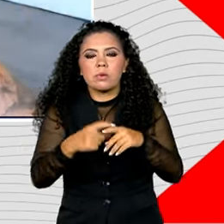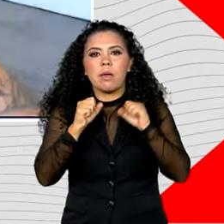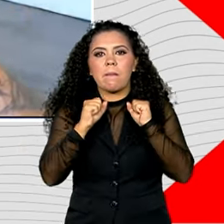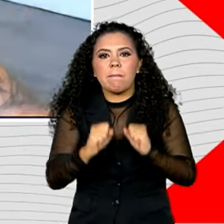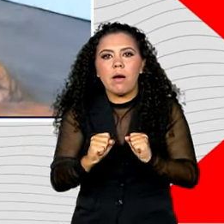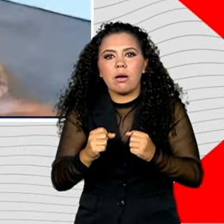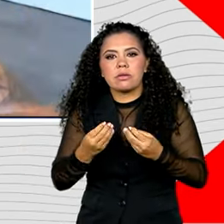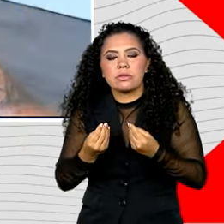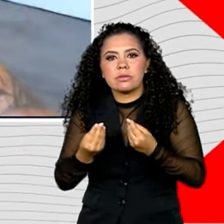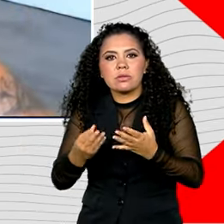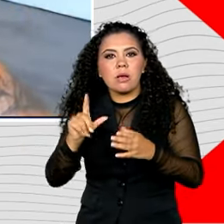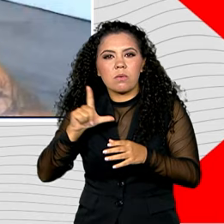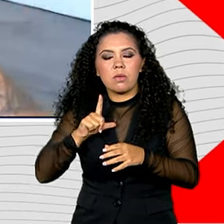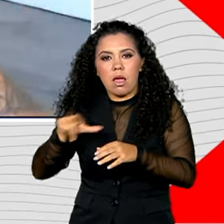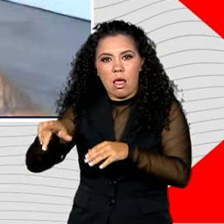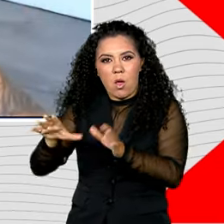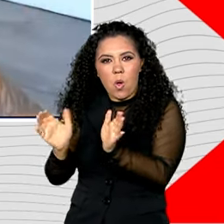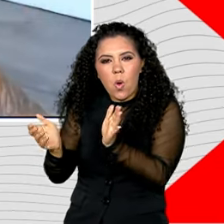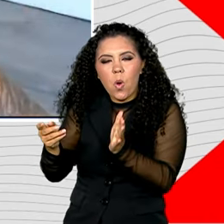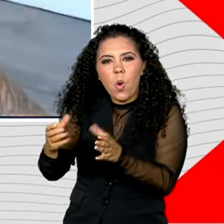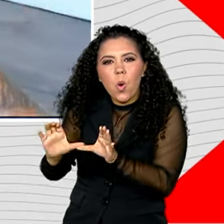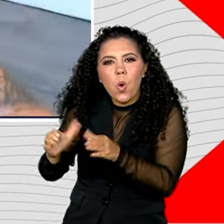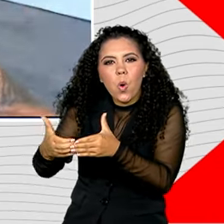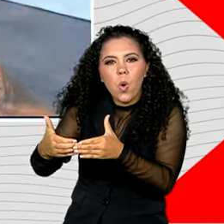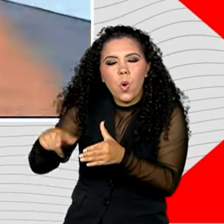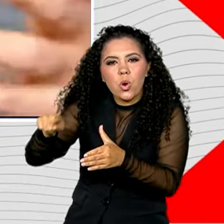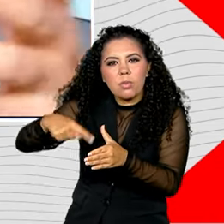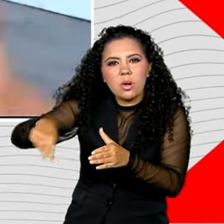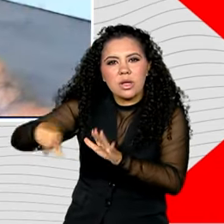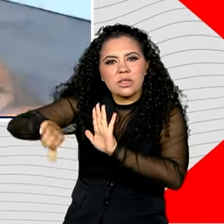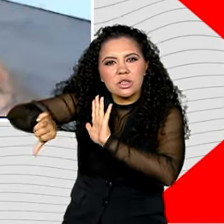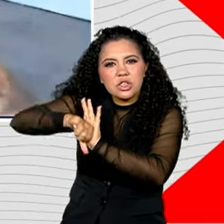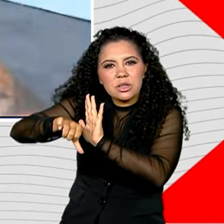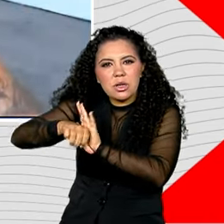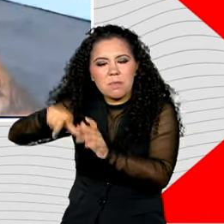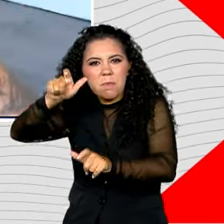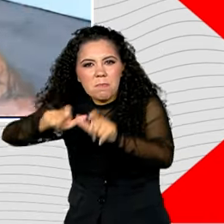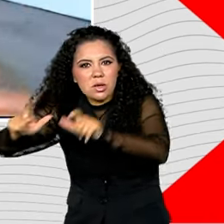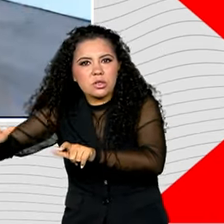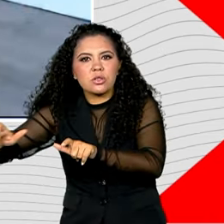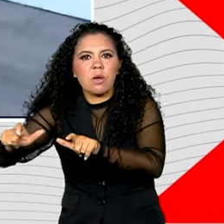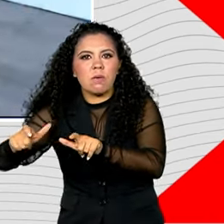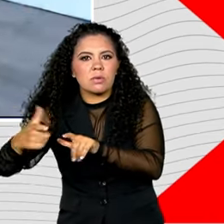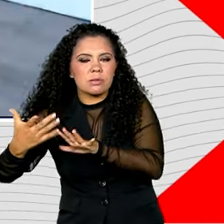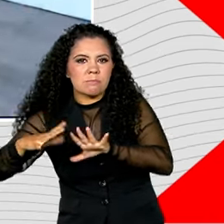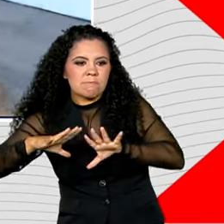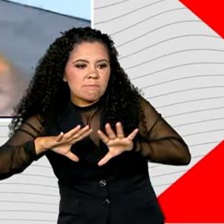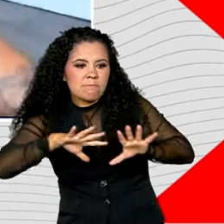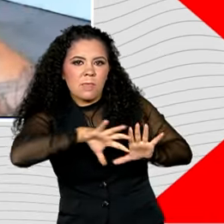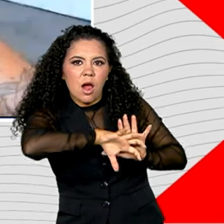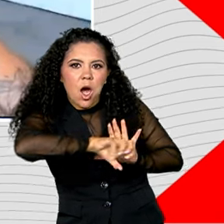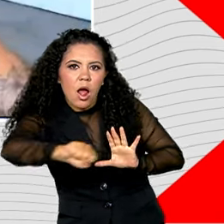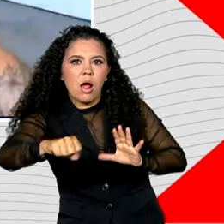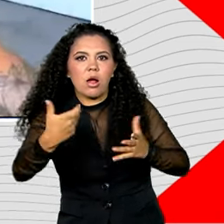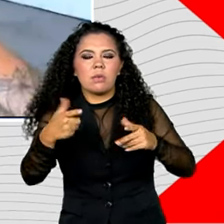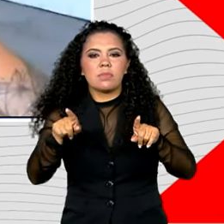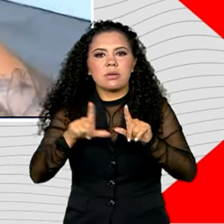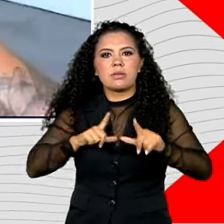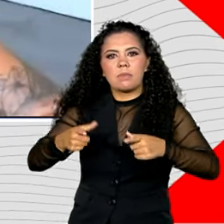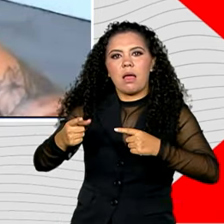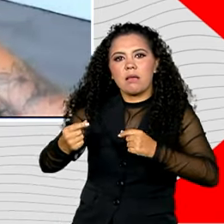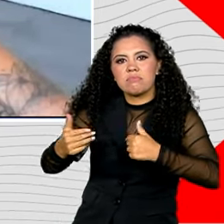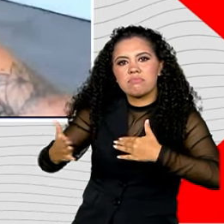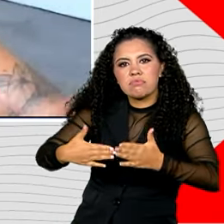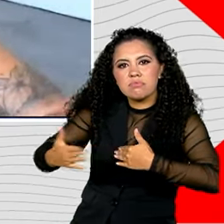organizações criminosas, algumas organizações criminosas também, mas outras que atuam na criminalidade, mas comercializam no país o